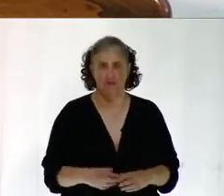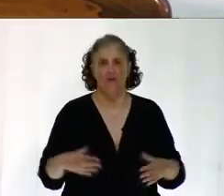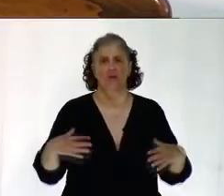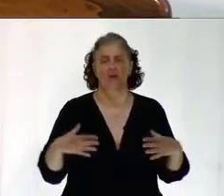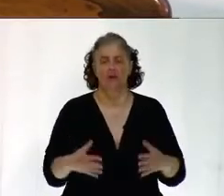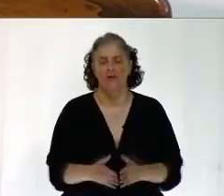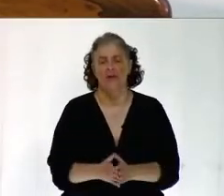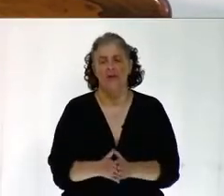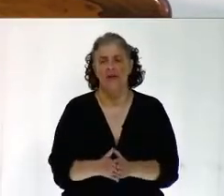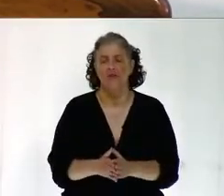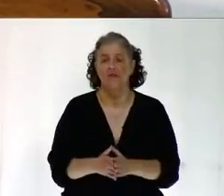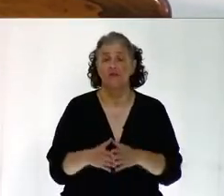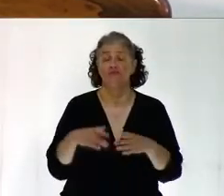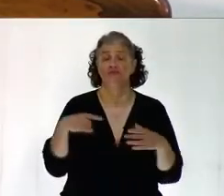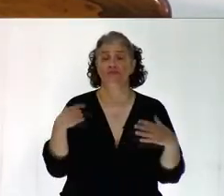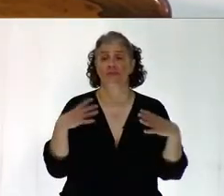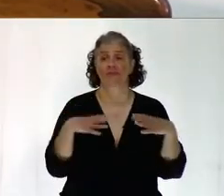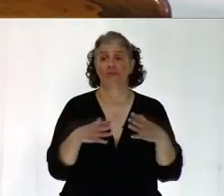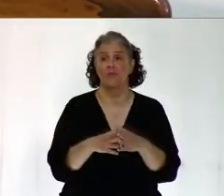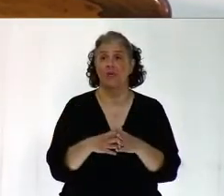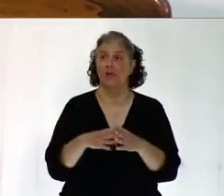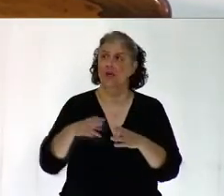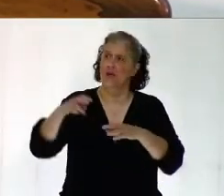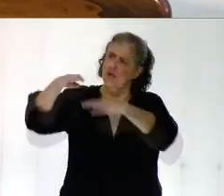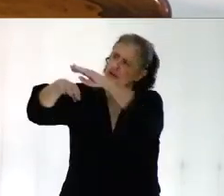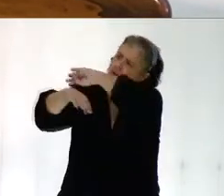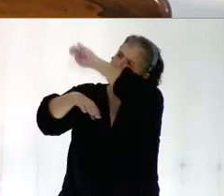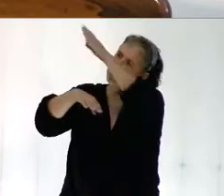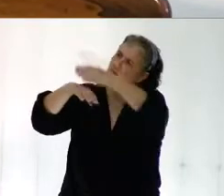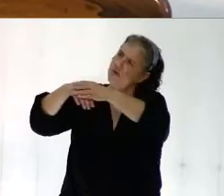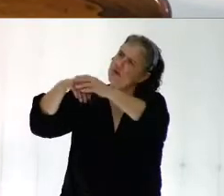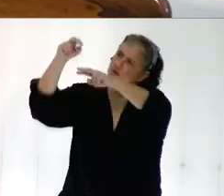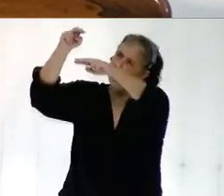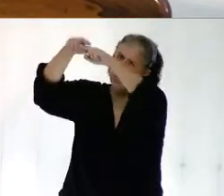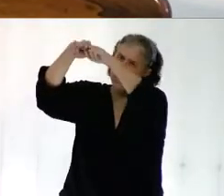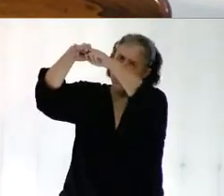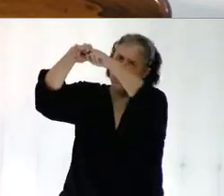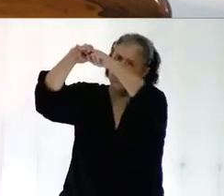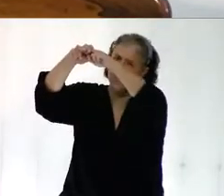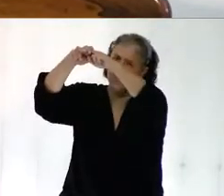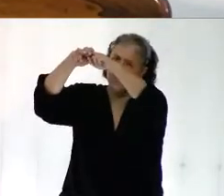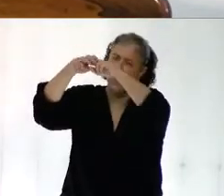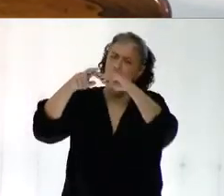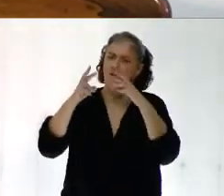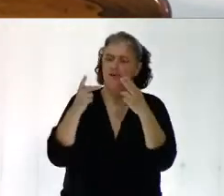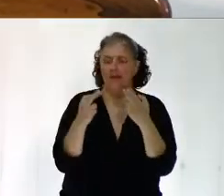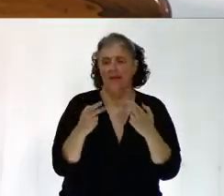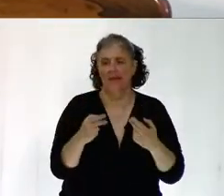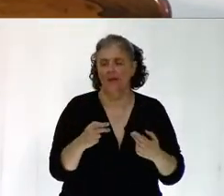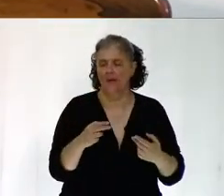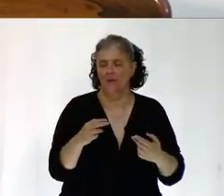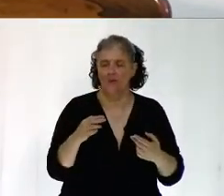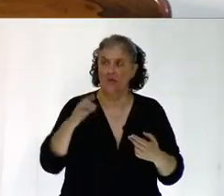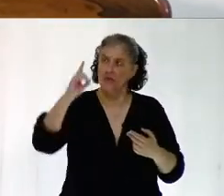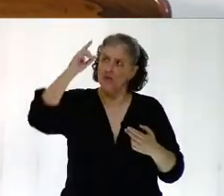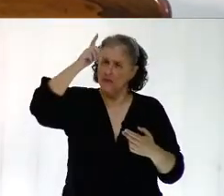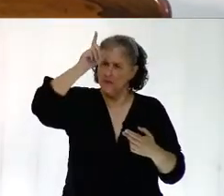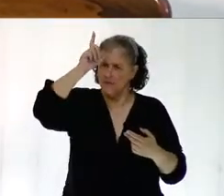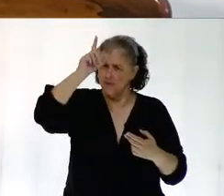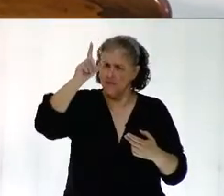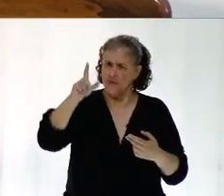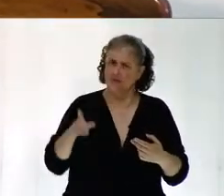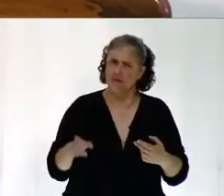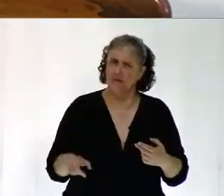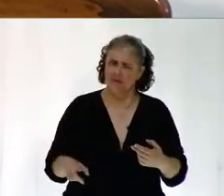de onde o tentador ataca na mente é mais profundo do sentimento do ser humano senhor